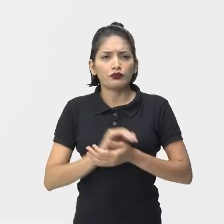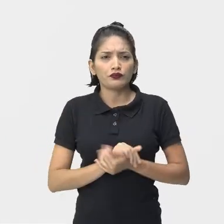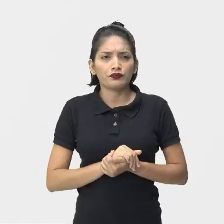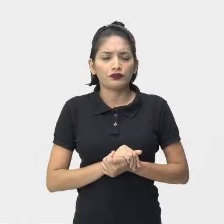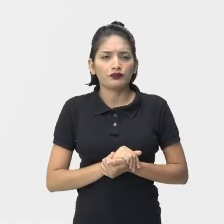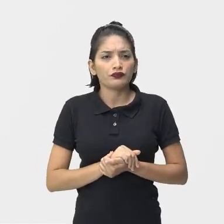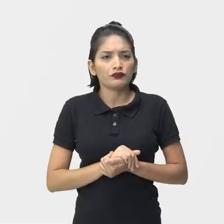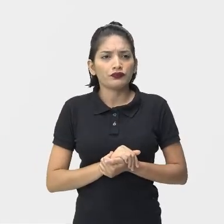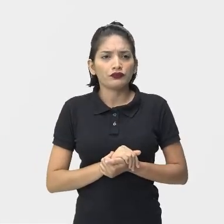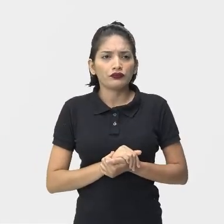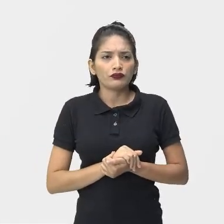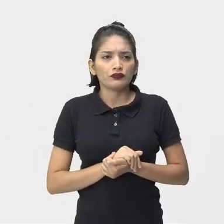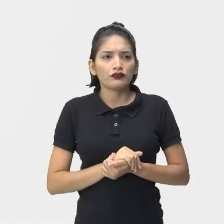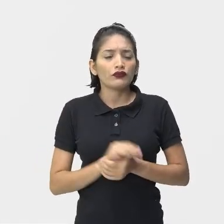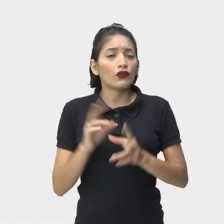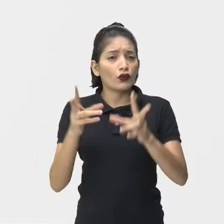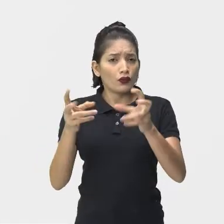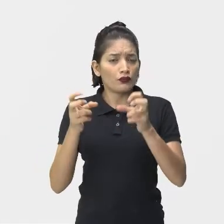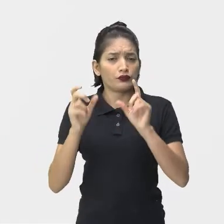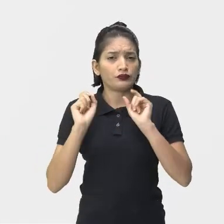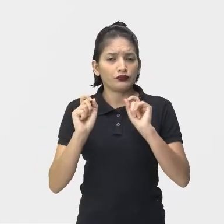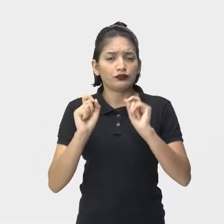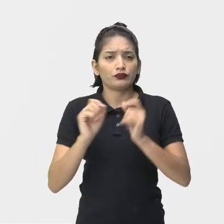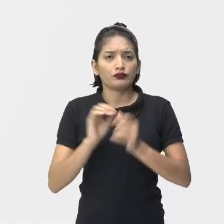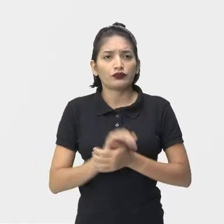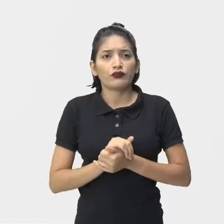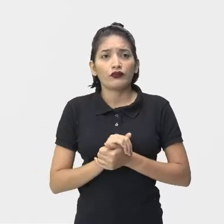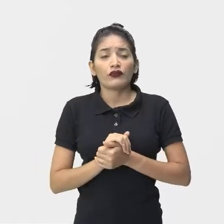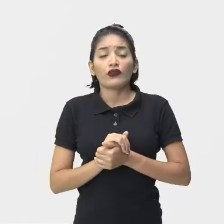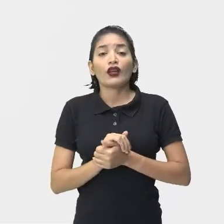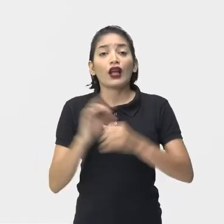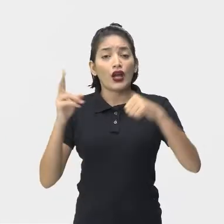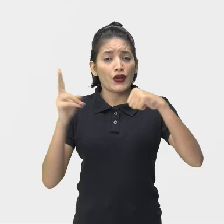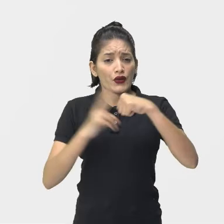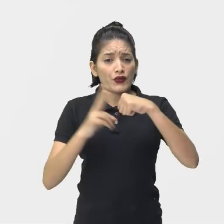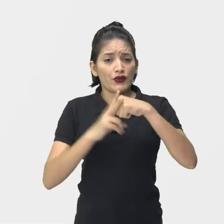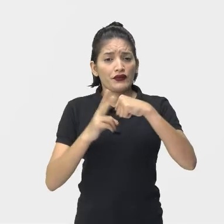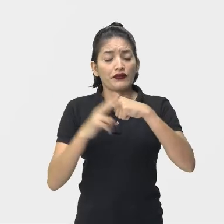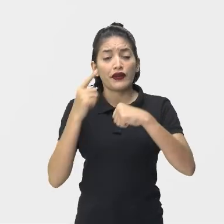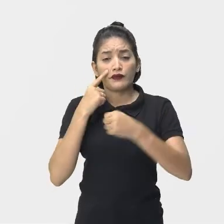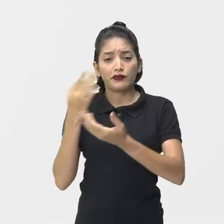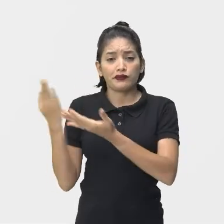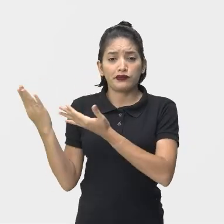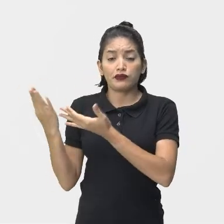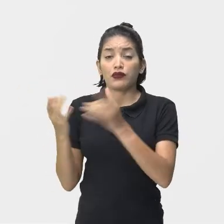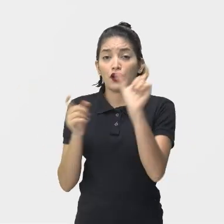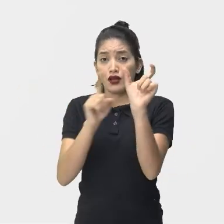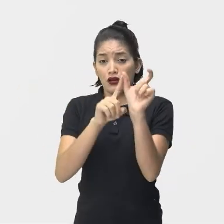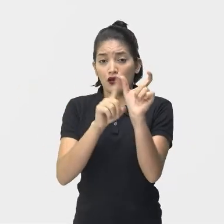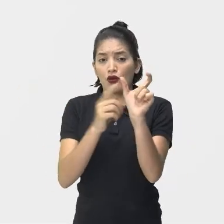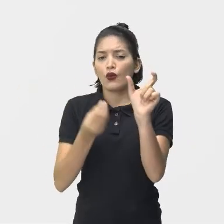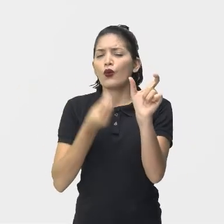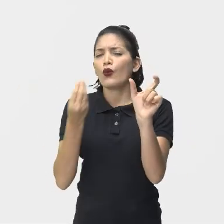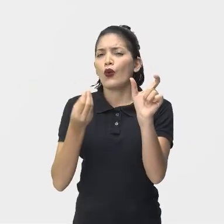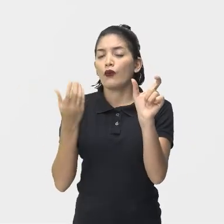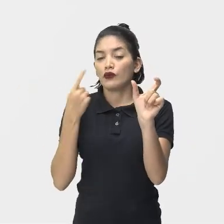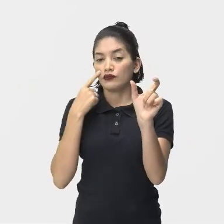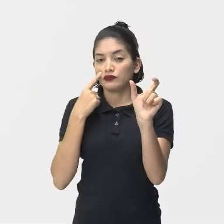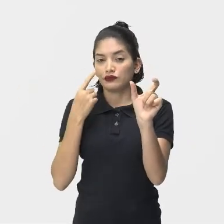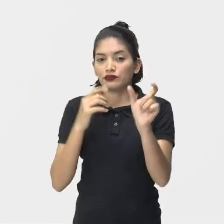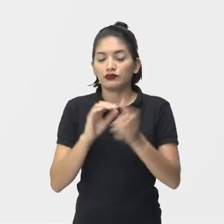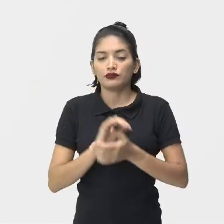né? Então, observe que o verbo poner, o radical dele vai ficar dessa forma aqui,